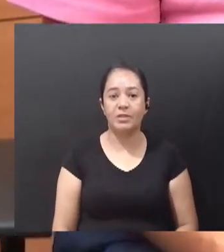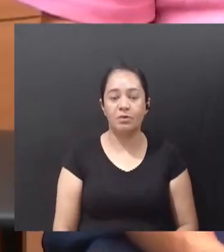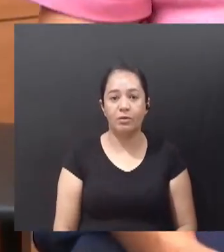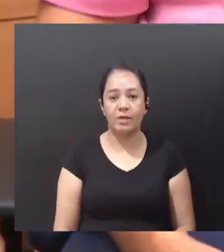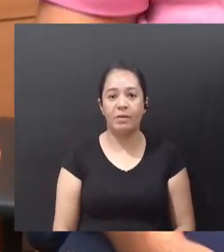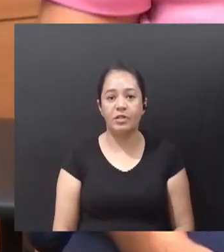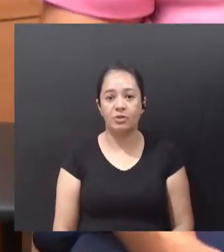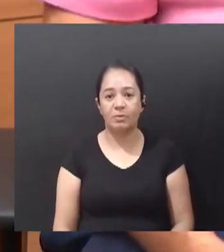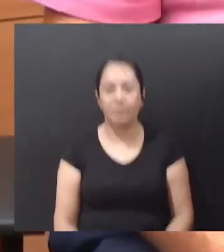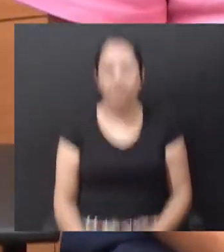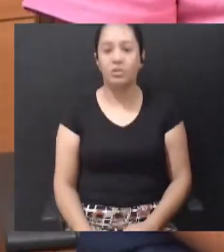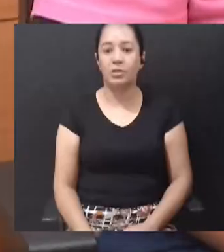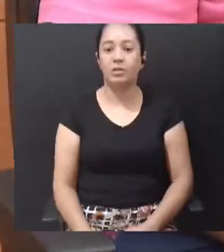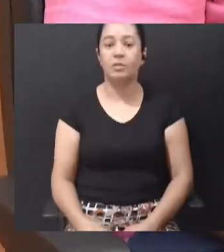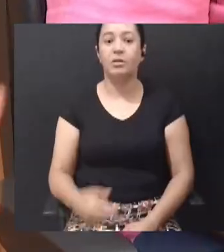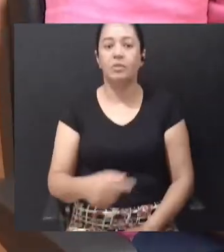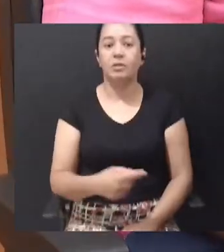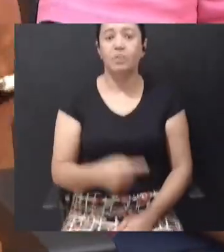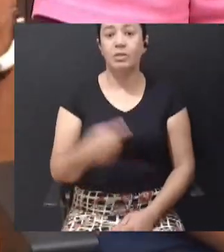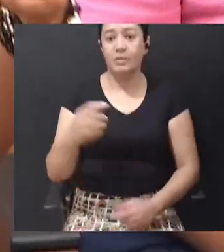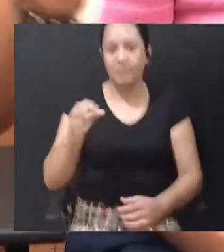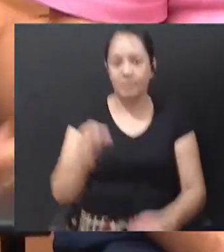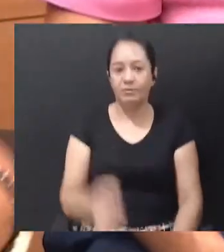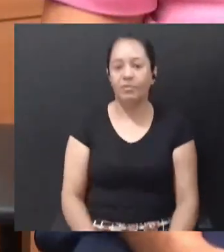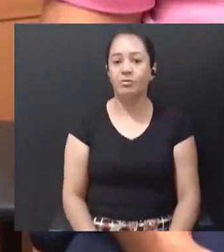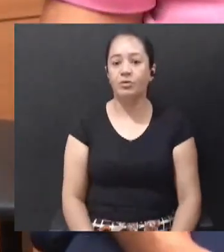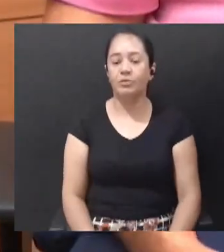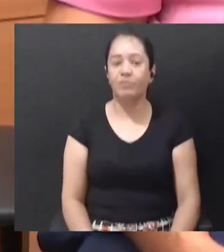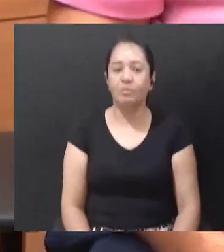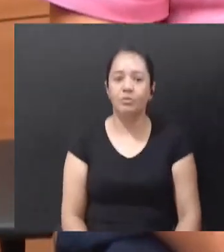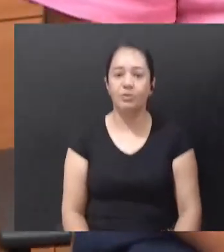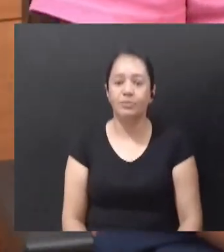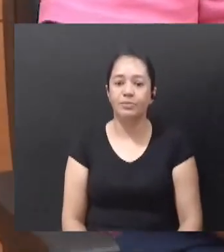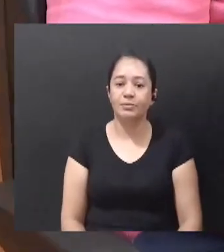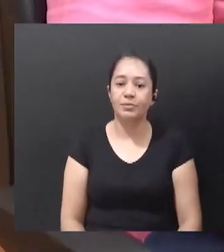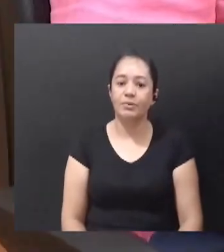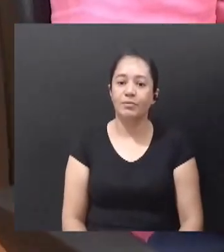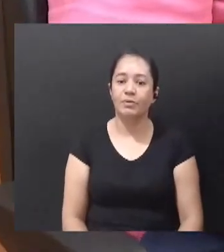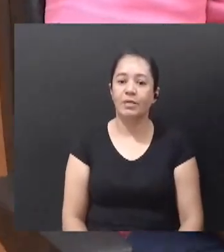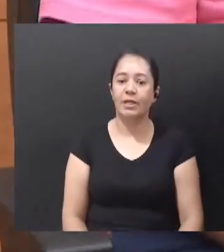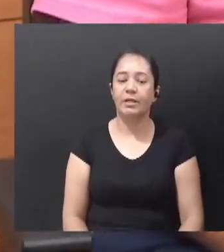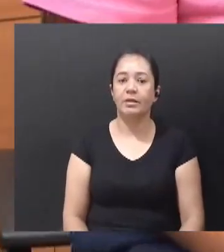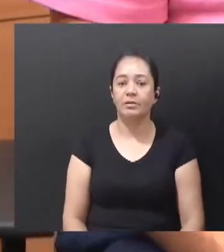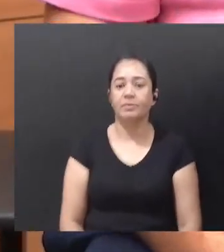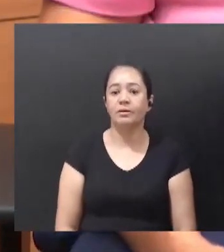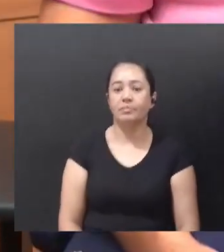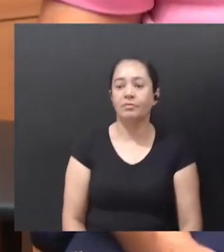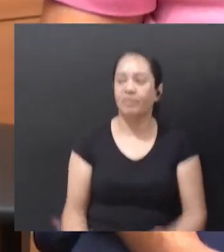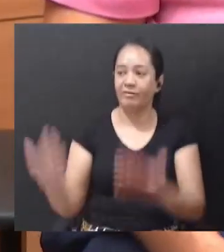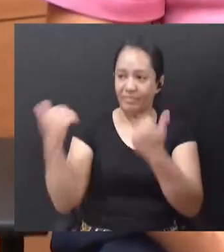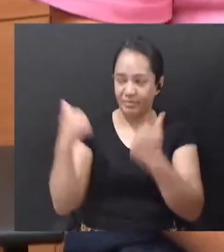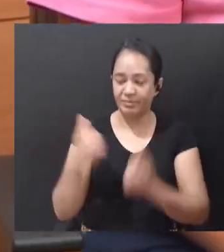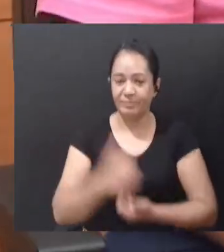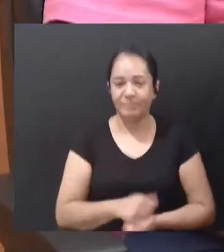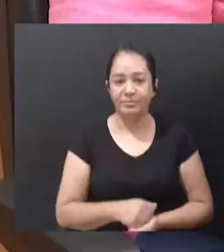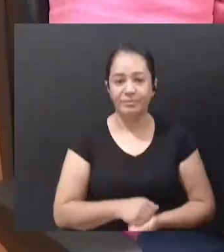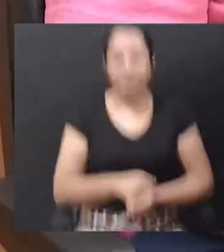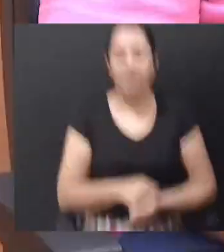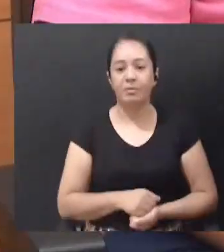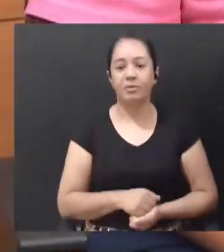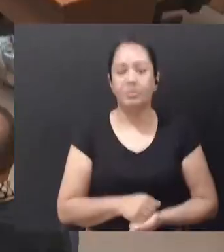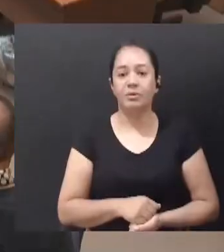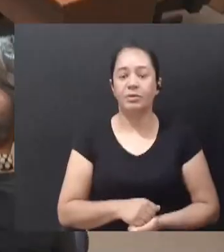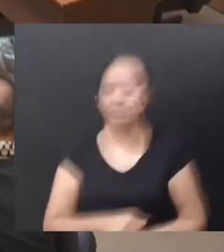retratado dentro do nosso HQ. Certo, Silas? Falei tudo certinho? Vamos lá? Augusto?